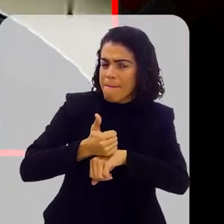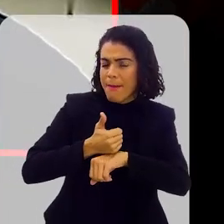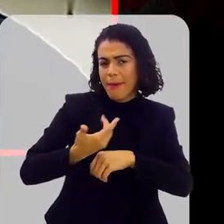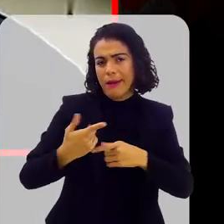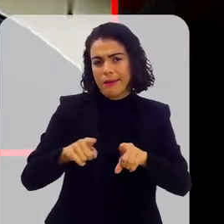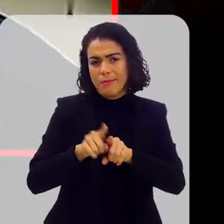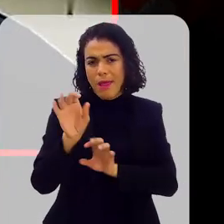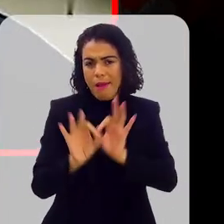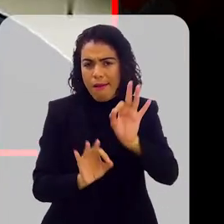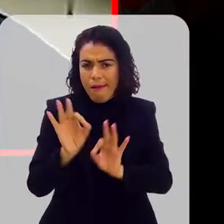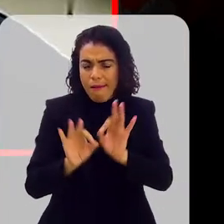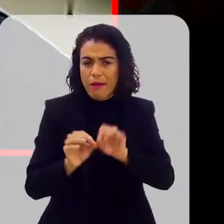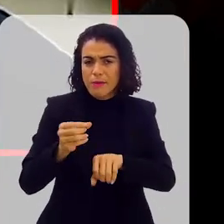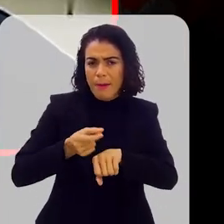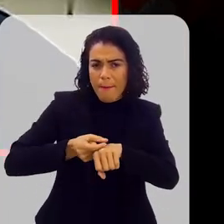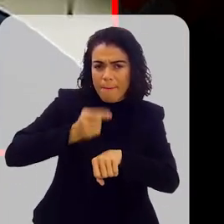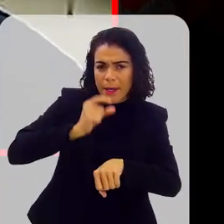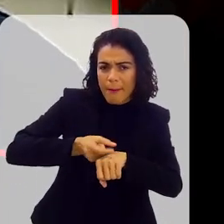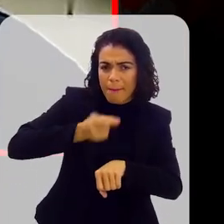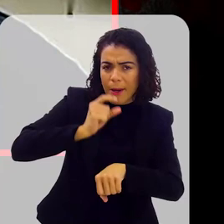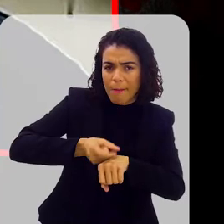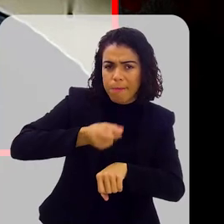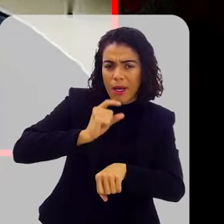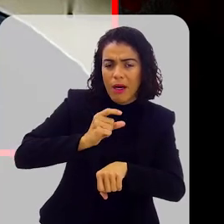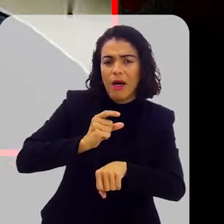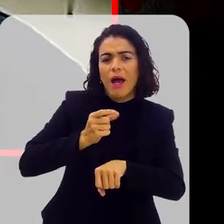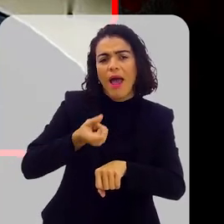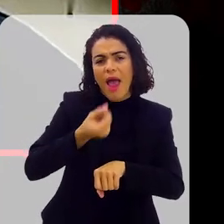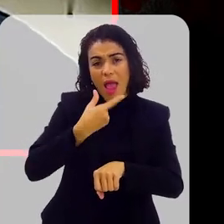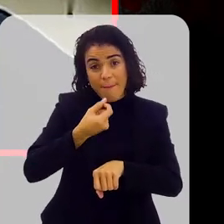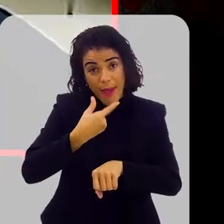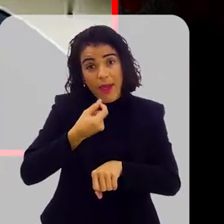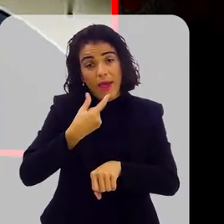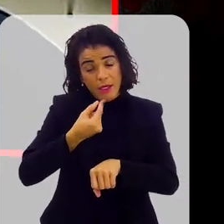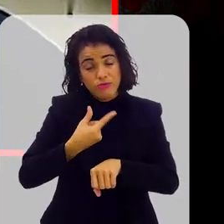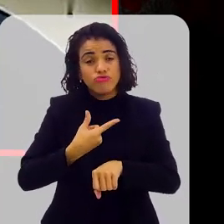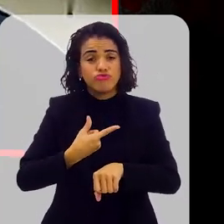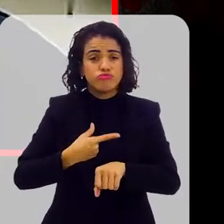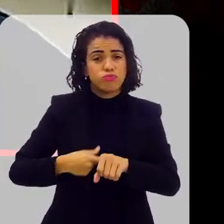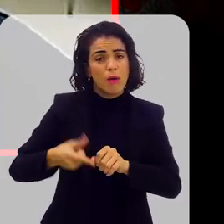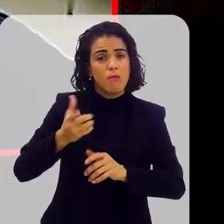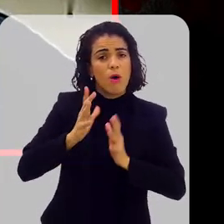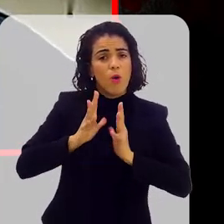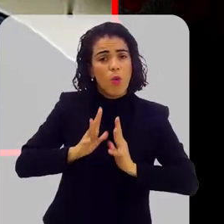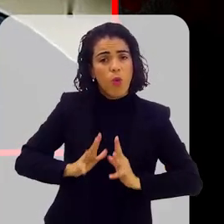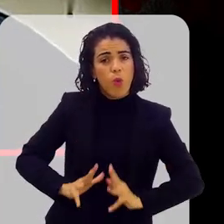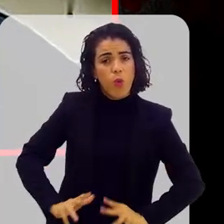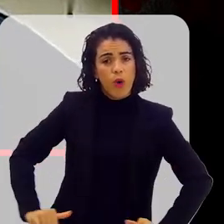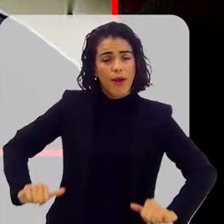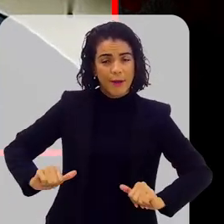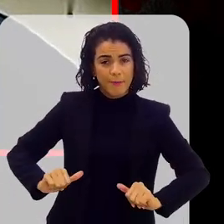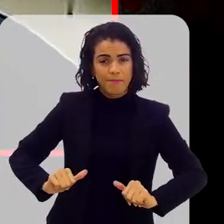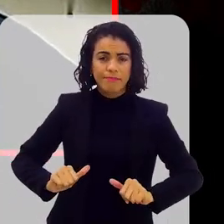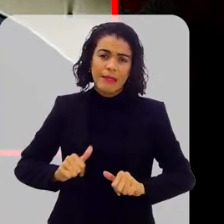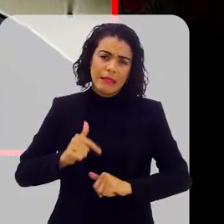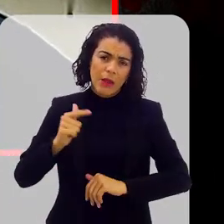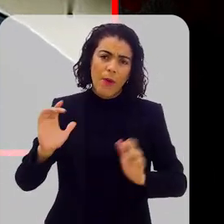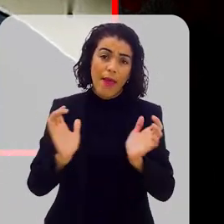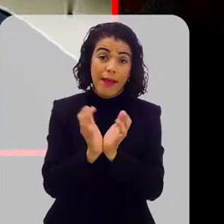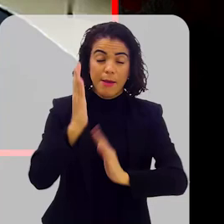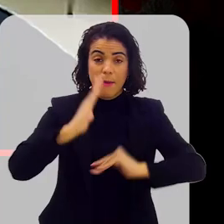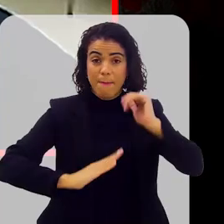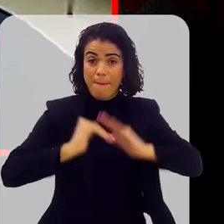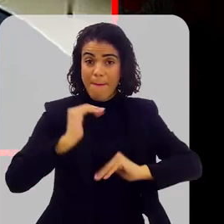preparo apropriado do intestino, com medicações que são feitas antes do exame, você tem que ter um profissional realmente treinado, um período de qualidade.